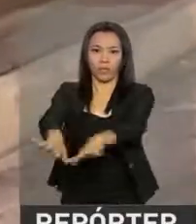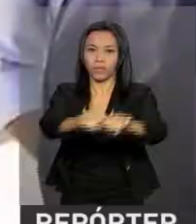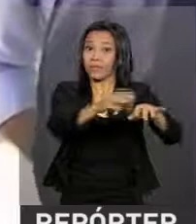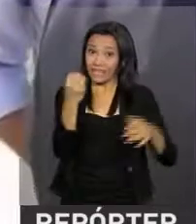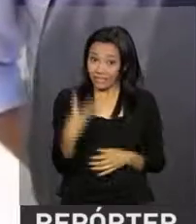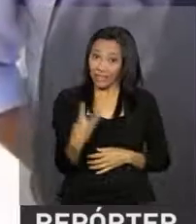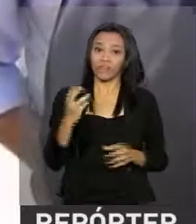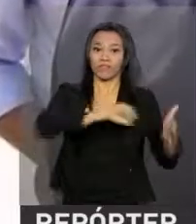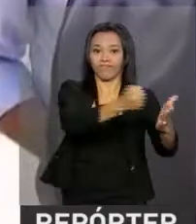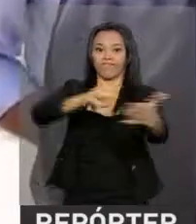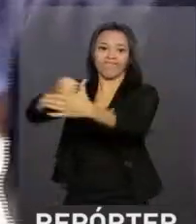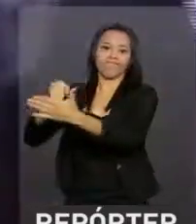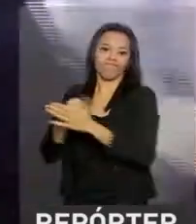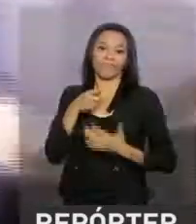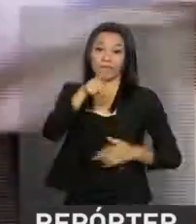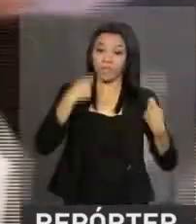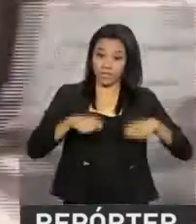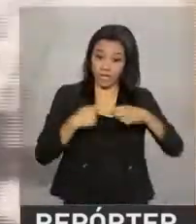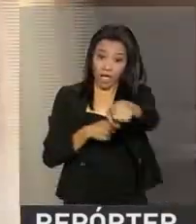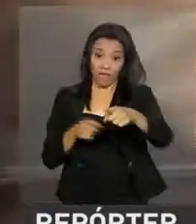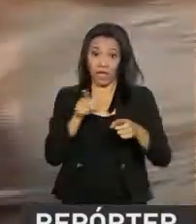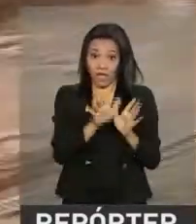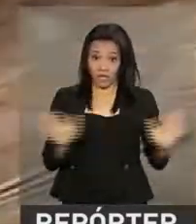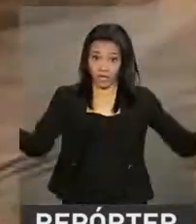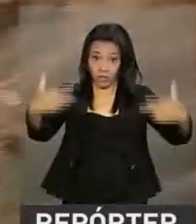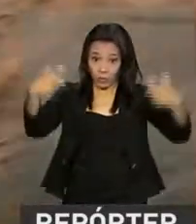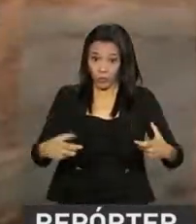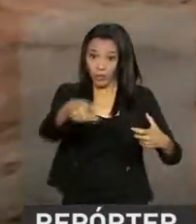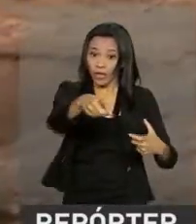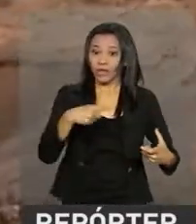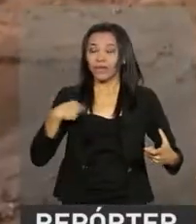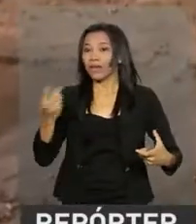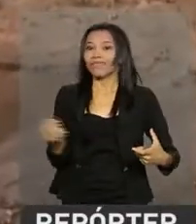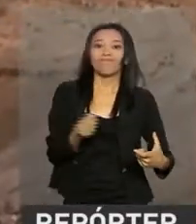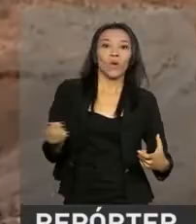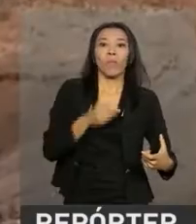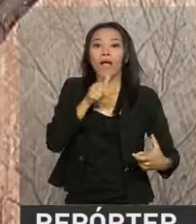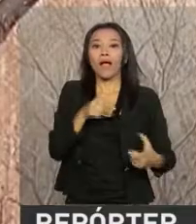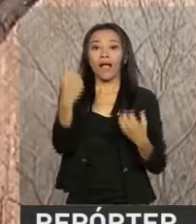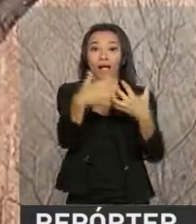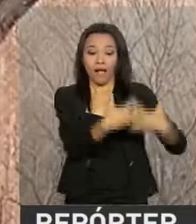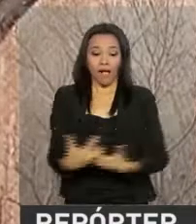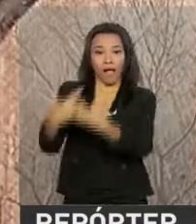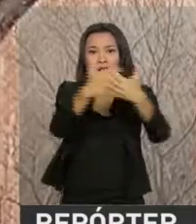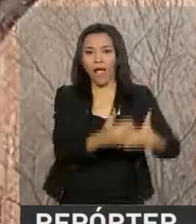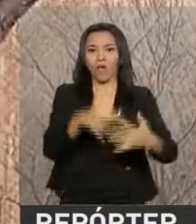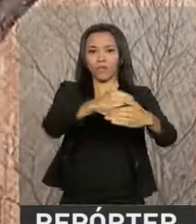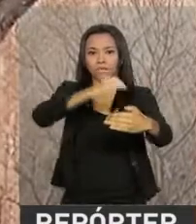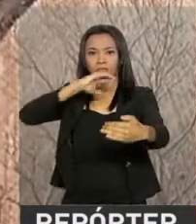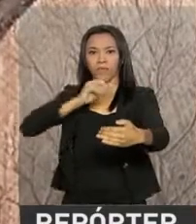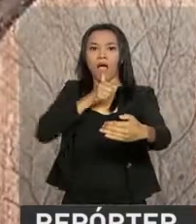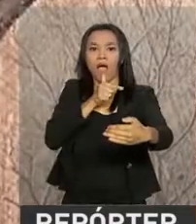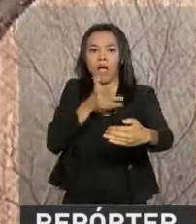restaram e que deveriam ser abastecidos pelo reservatório estão sendo socorridas por carros pipa o governo federal vai